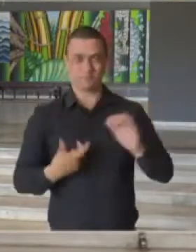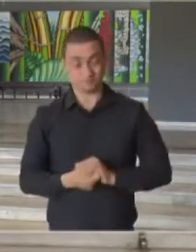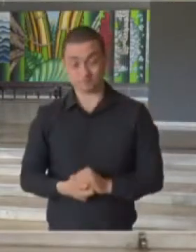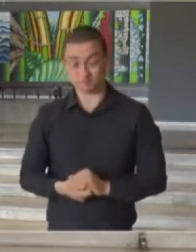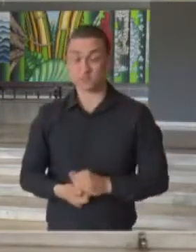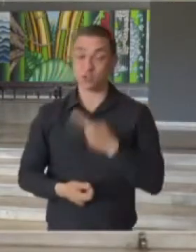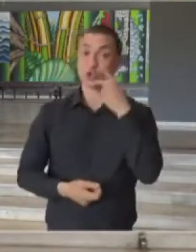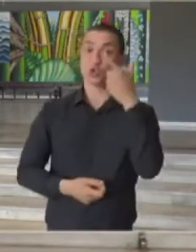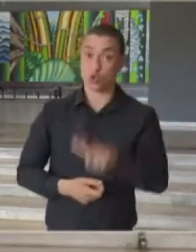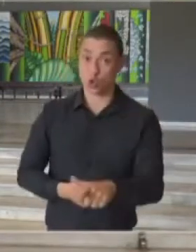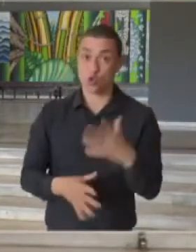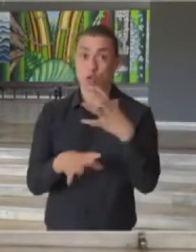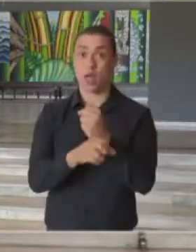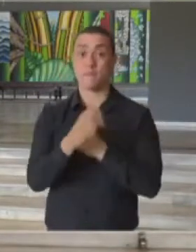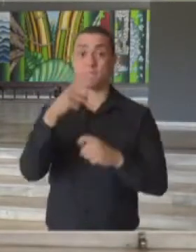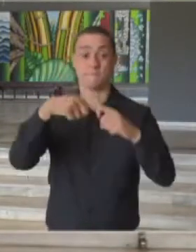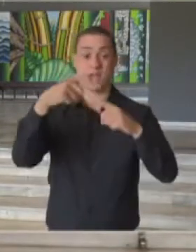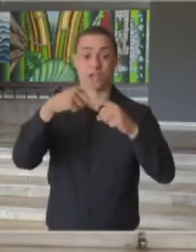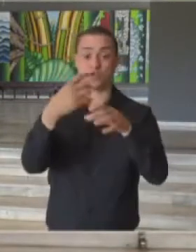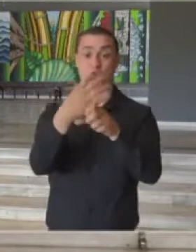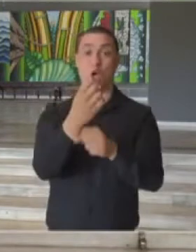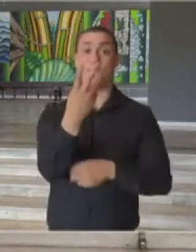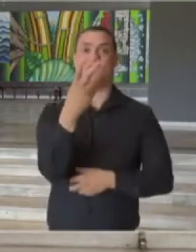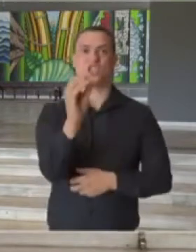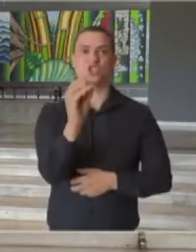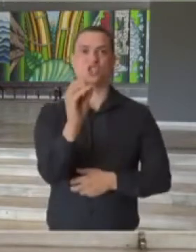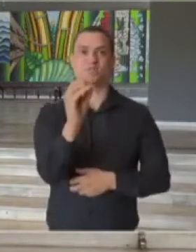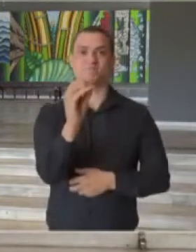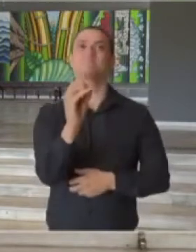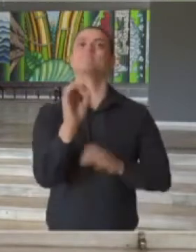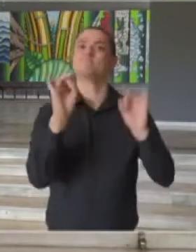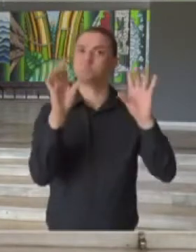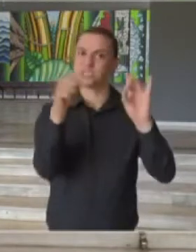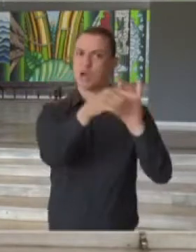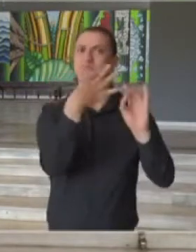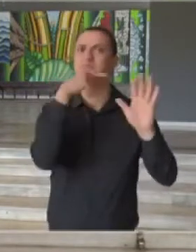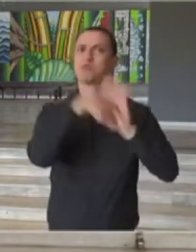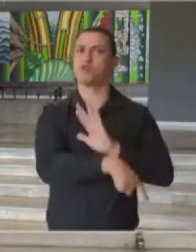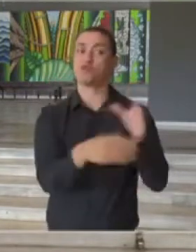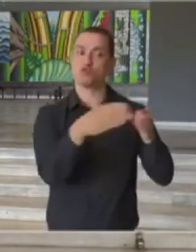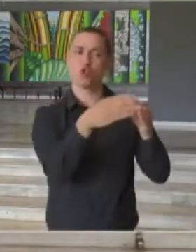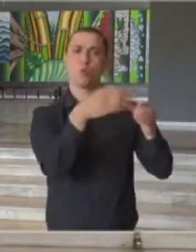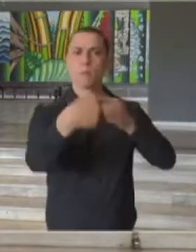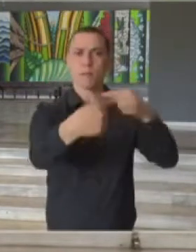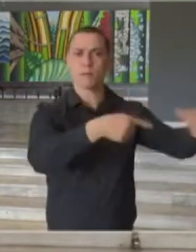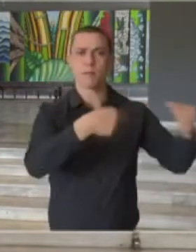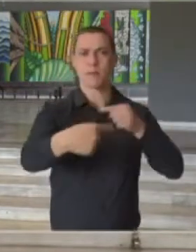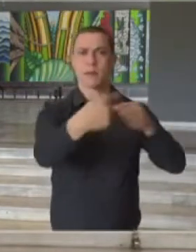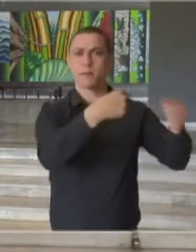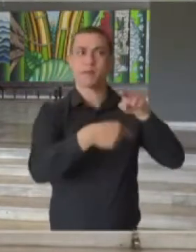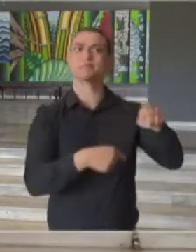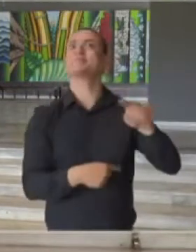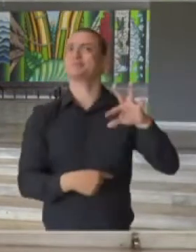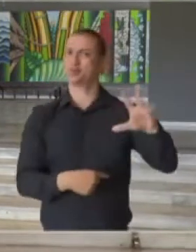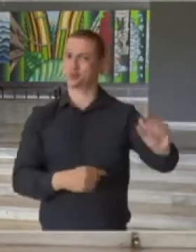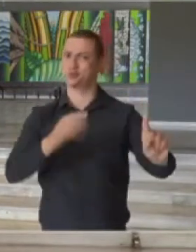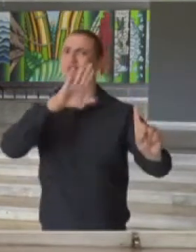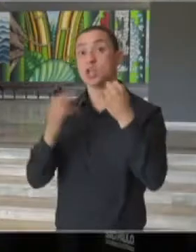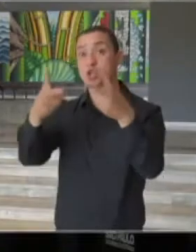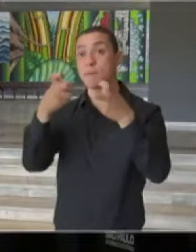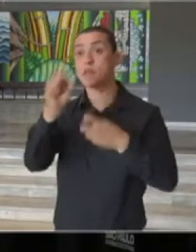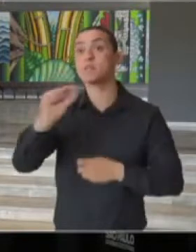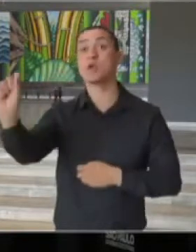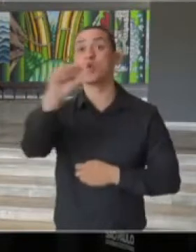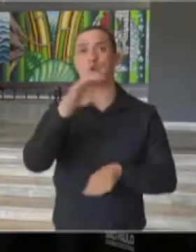Repito, são 20 médicos especialistas que atuam neste comitê e todos de alta respeitabilidade.